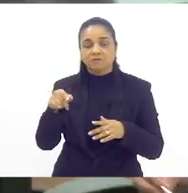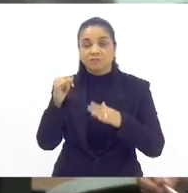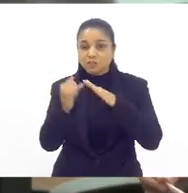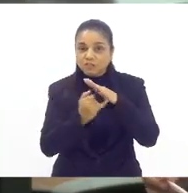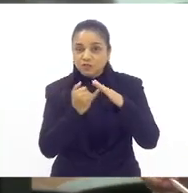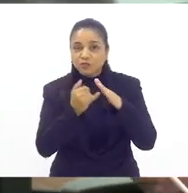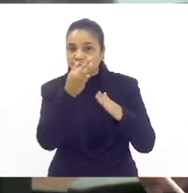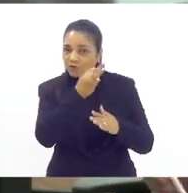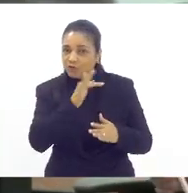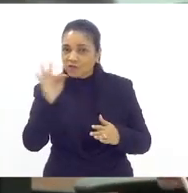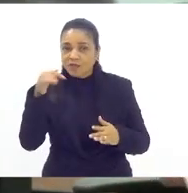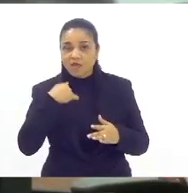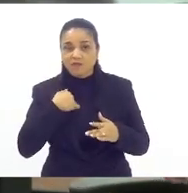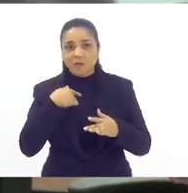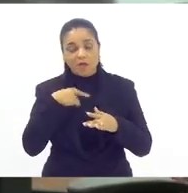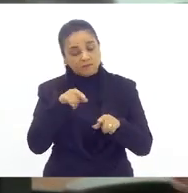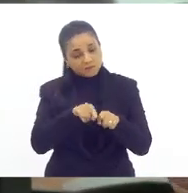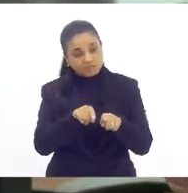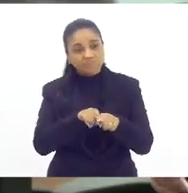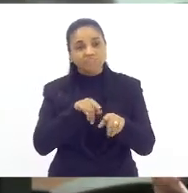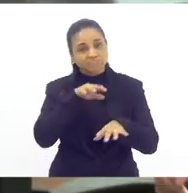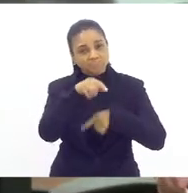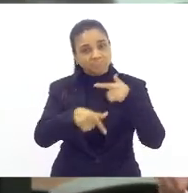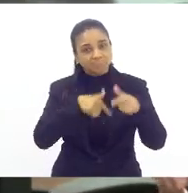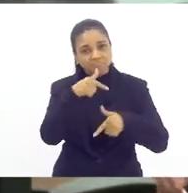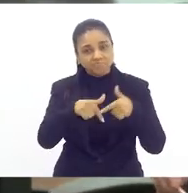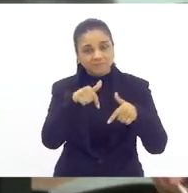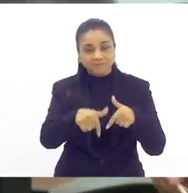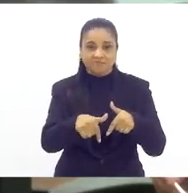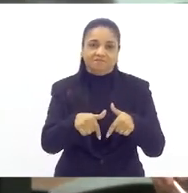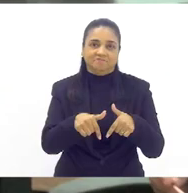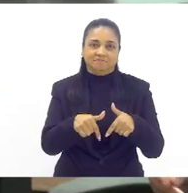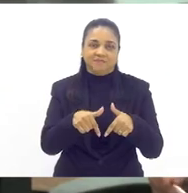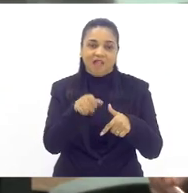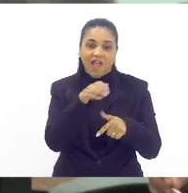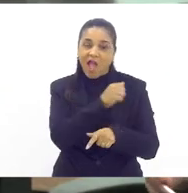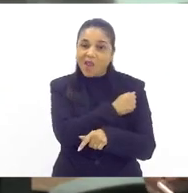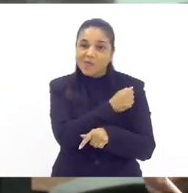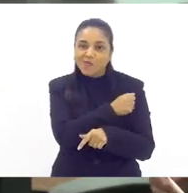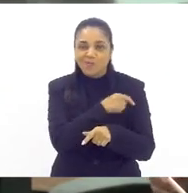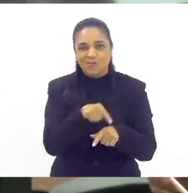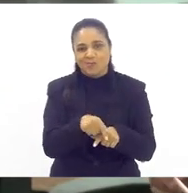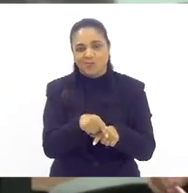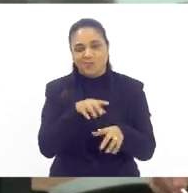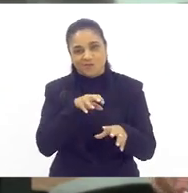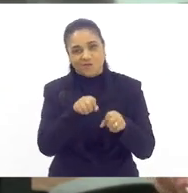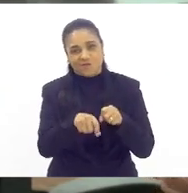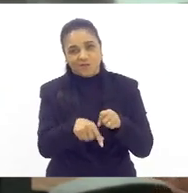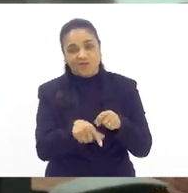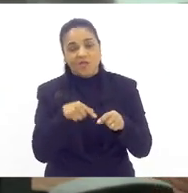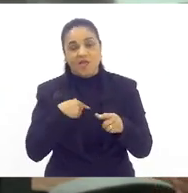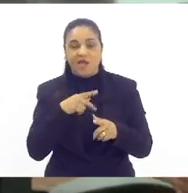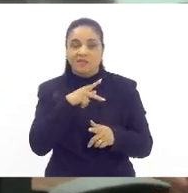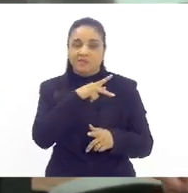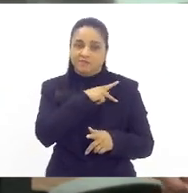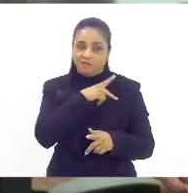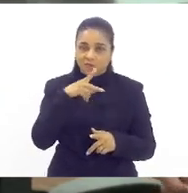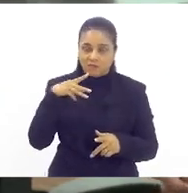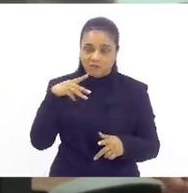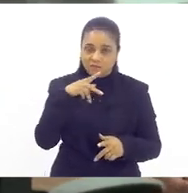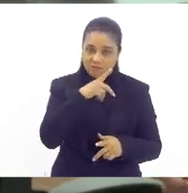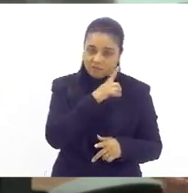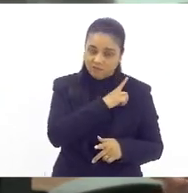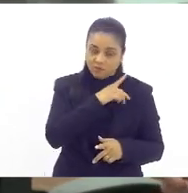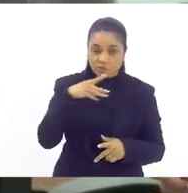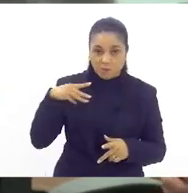federais nós somos exportadores de cérebros e nós estamos falando aqui de Defensoria Pública apontou uma uma